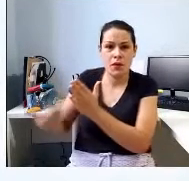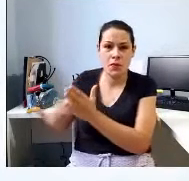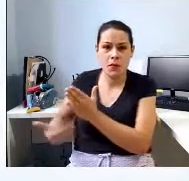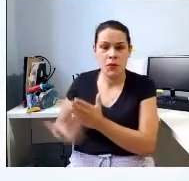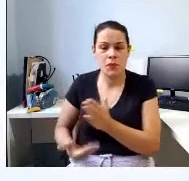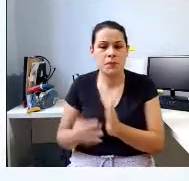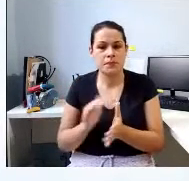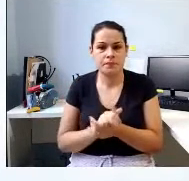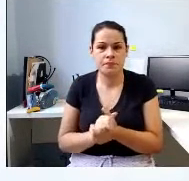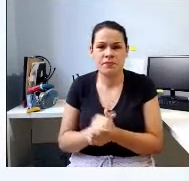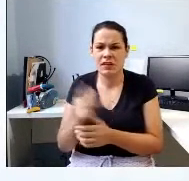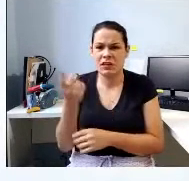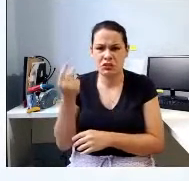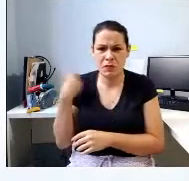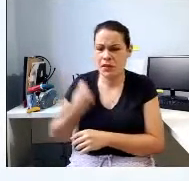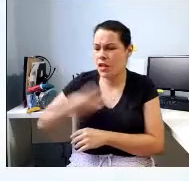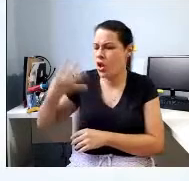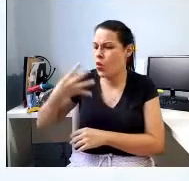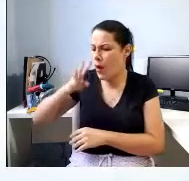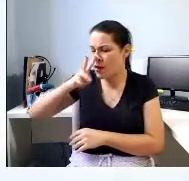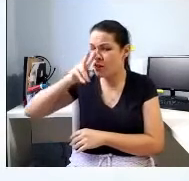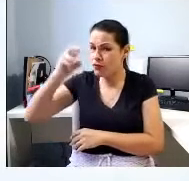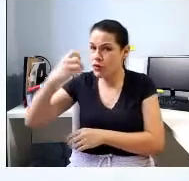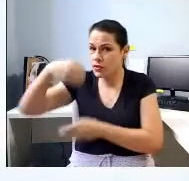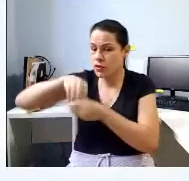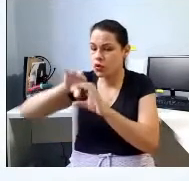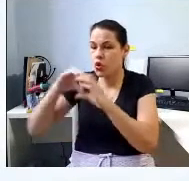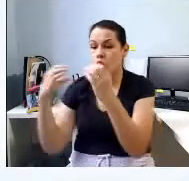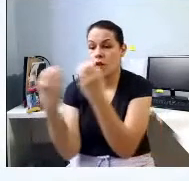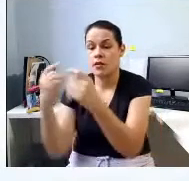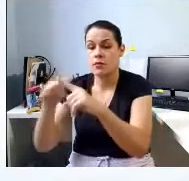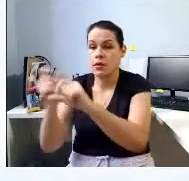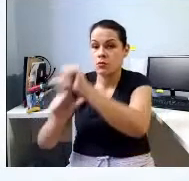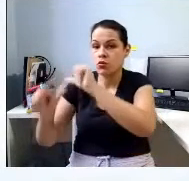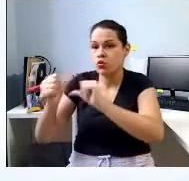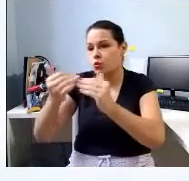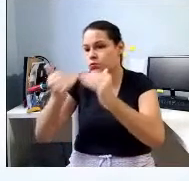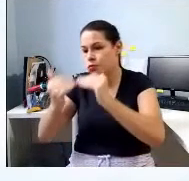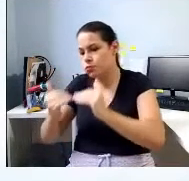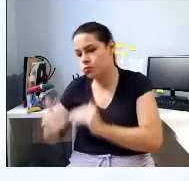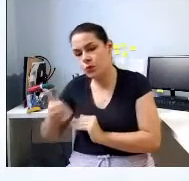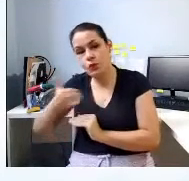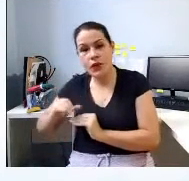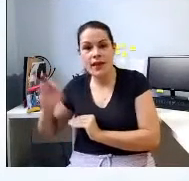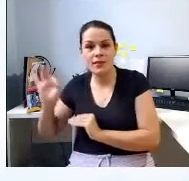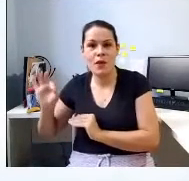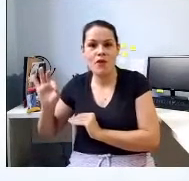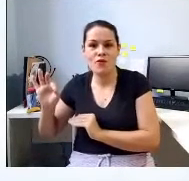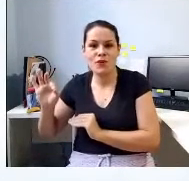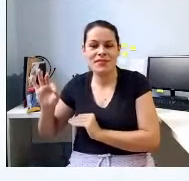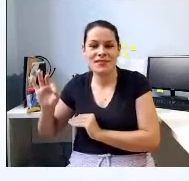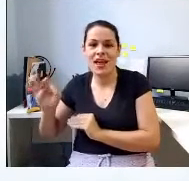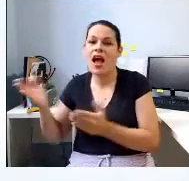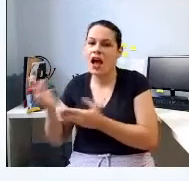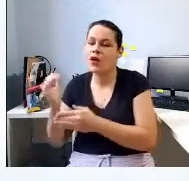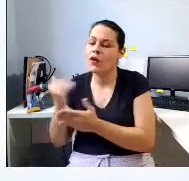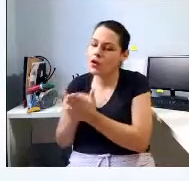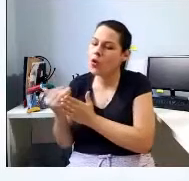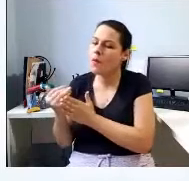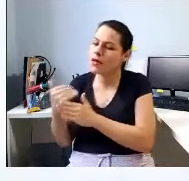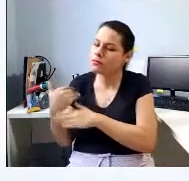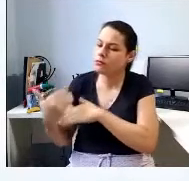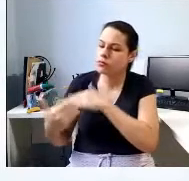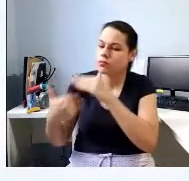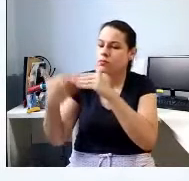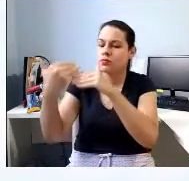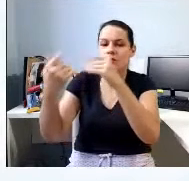era a 4ª força no Congresso Nacional, caiu para a 10ª força no Congresso Nacional e agora se recupera em alguma medida. E o